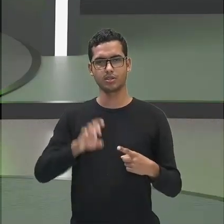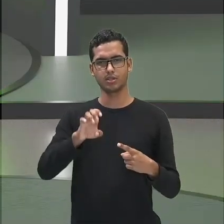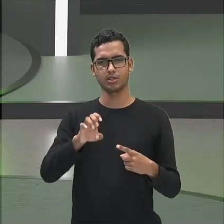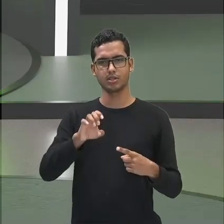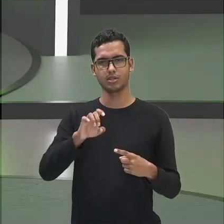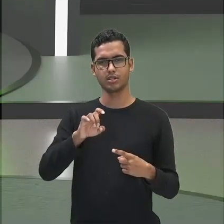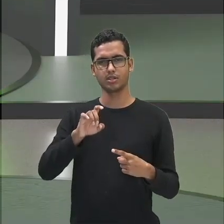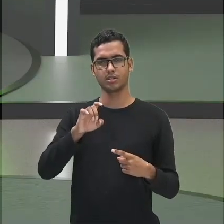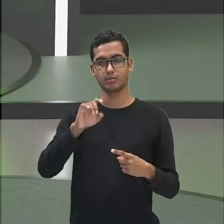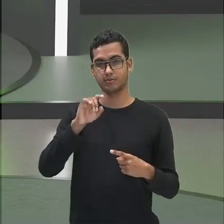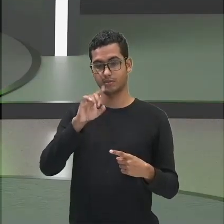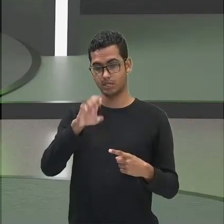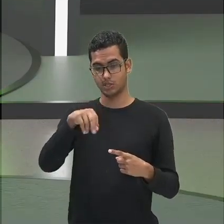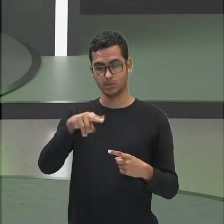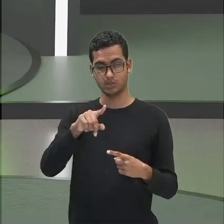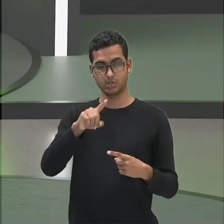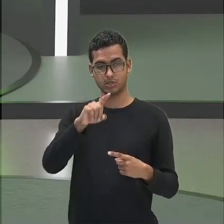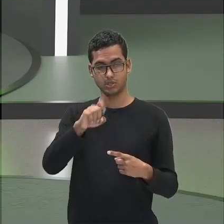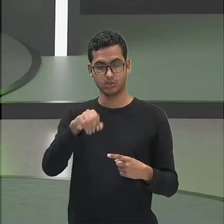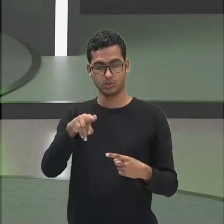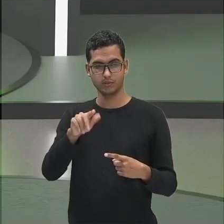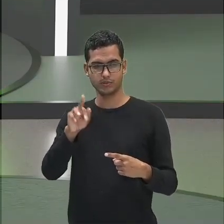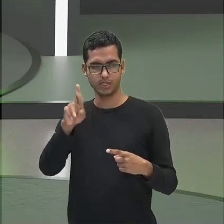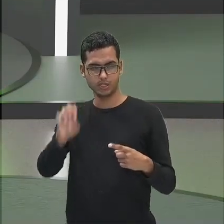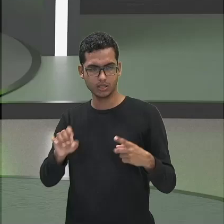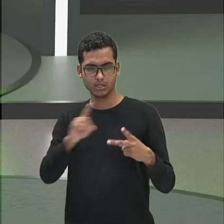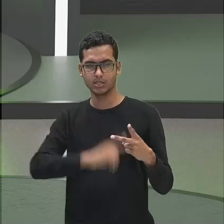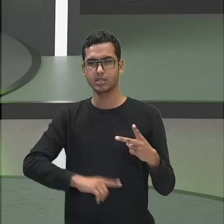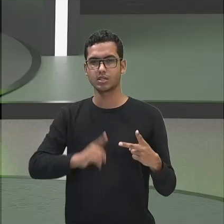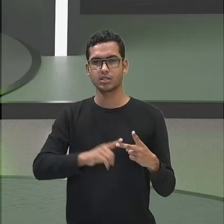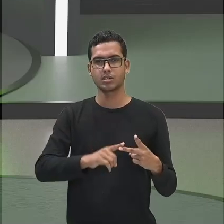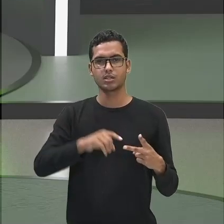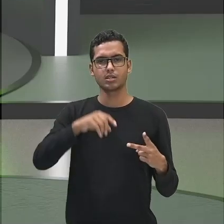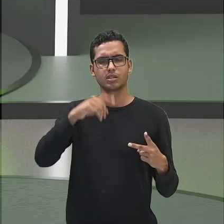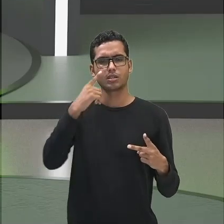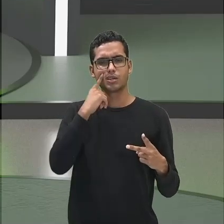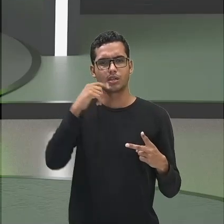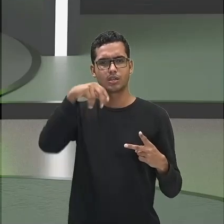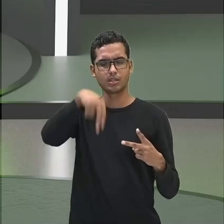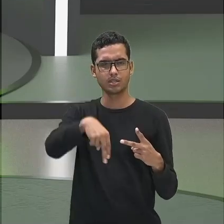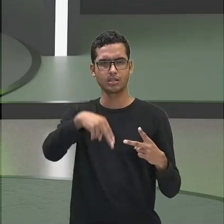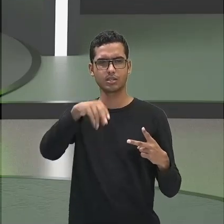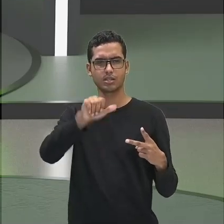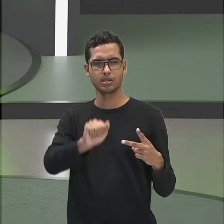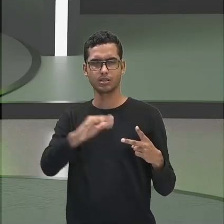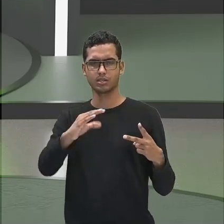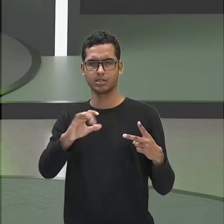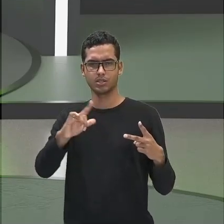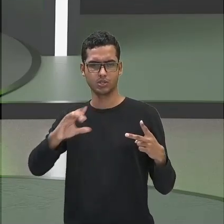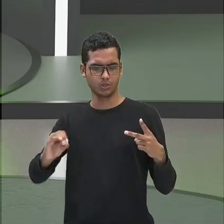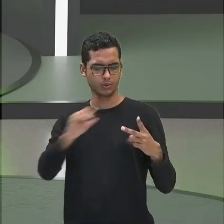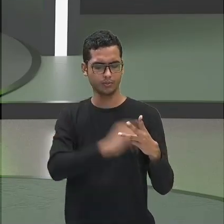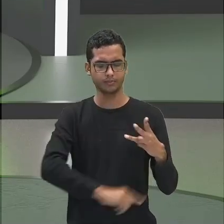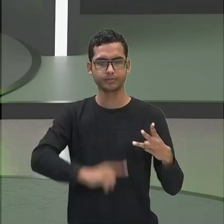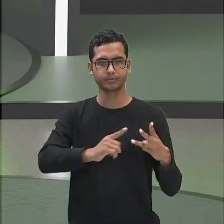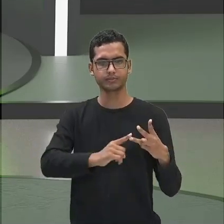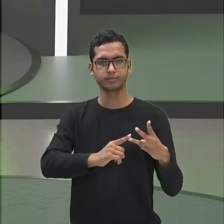nitrato de potássio e de carvão, tá? Quando o